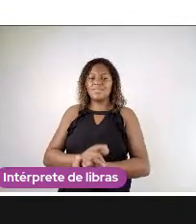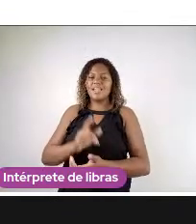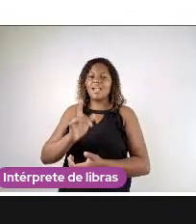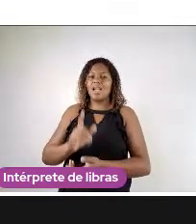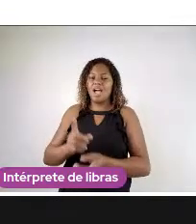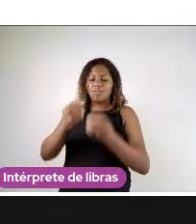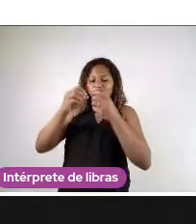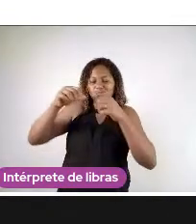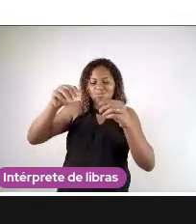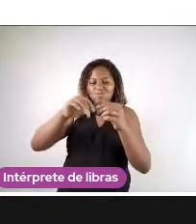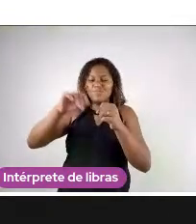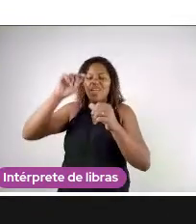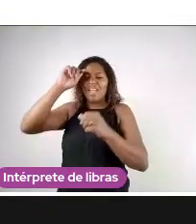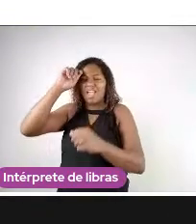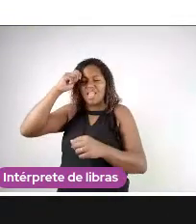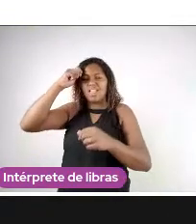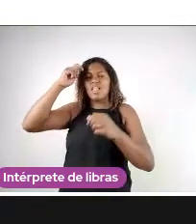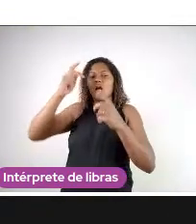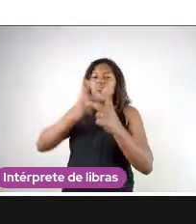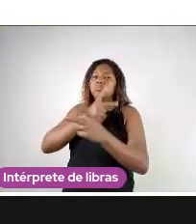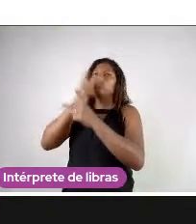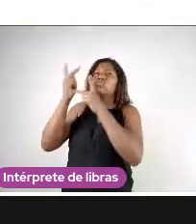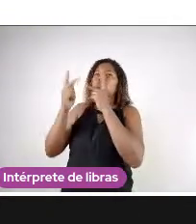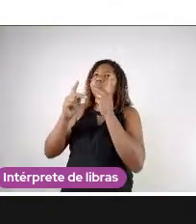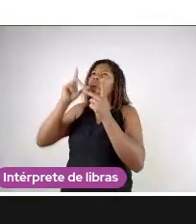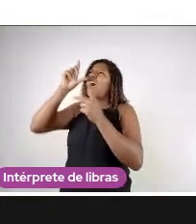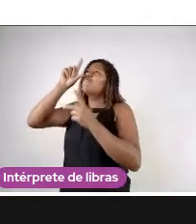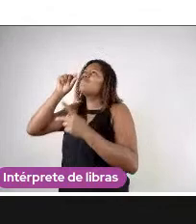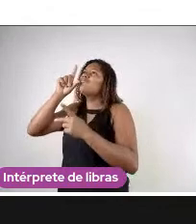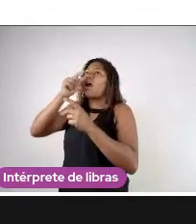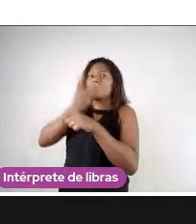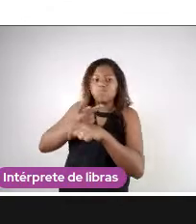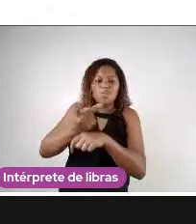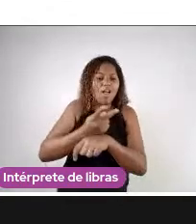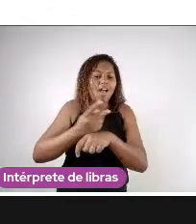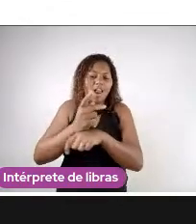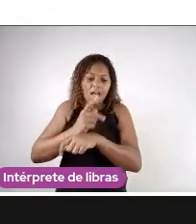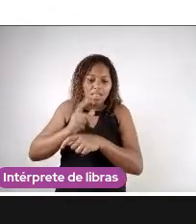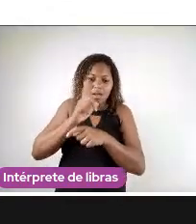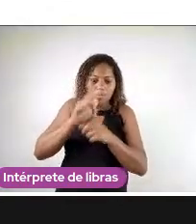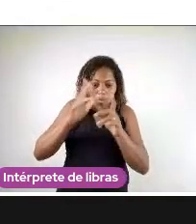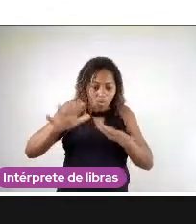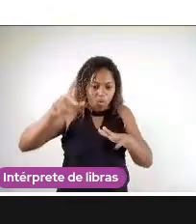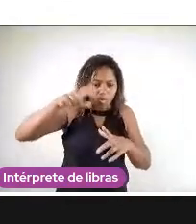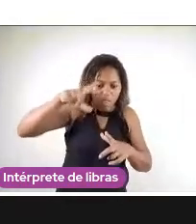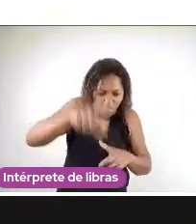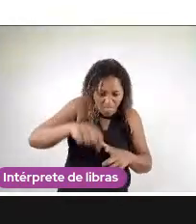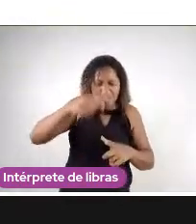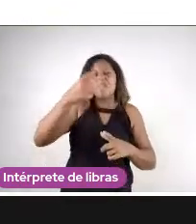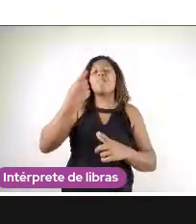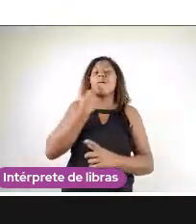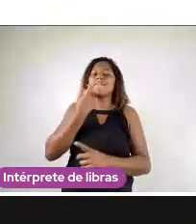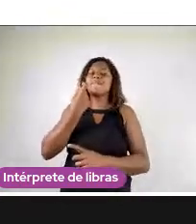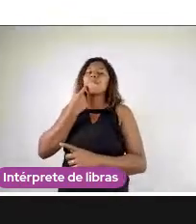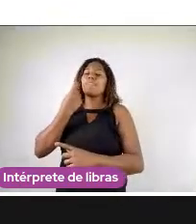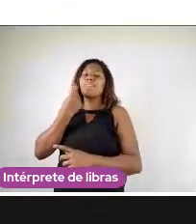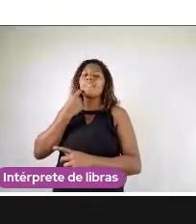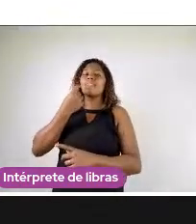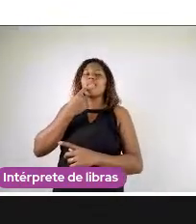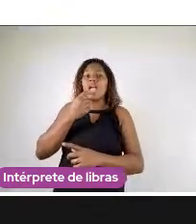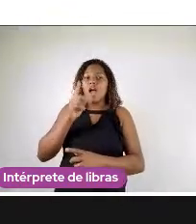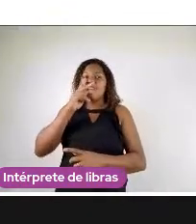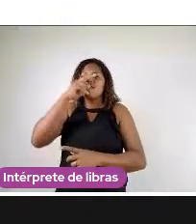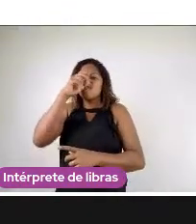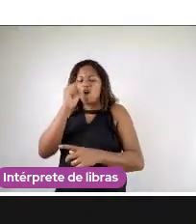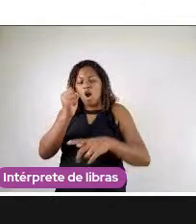que o vento move, a gaivota tá caçando peixe rente à maré. Tua correnteza, tome